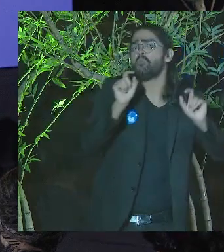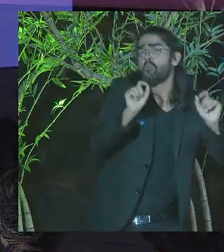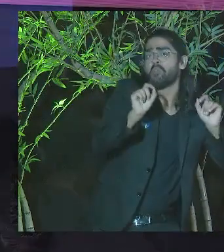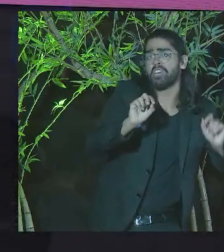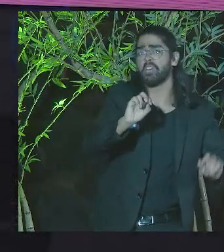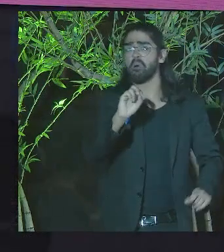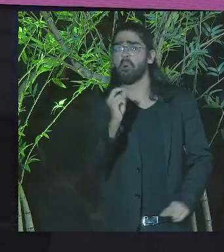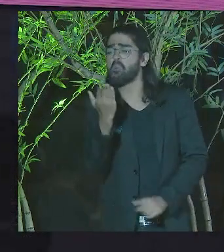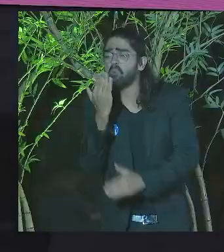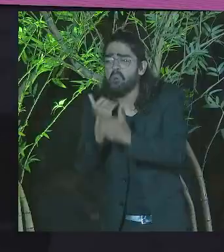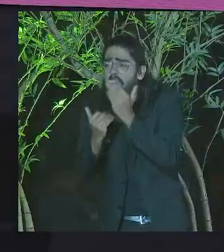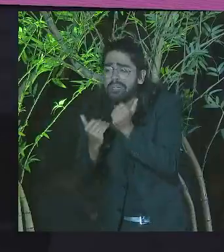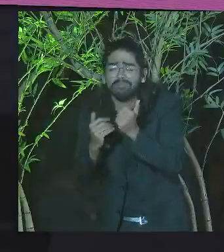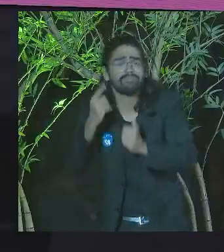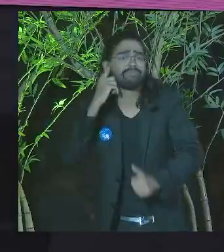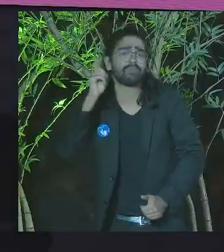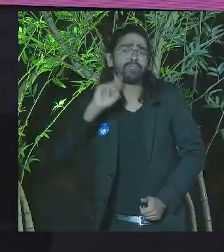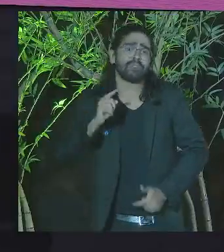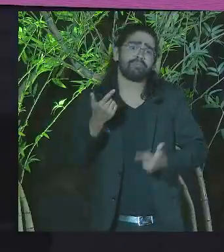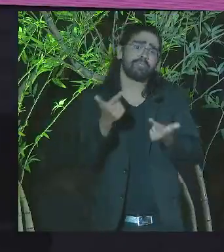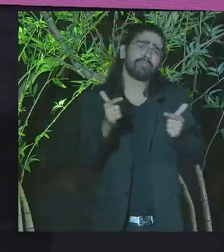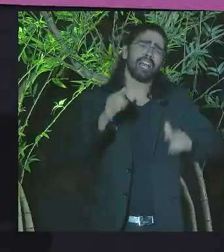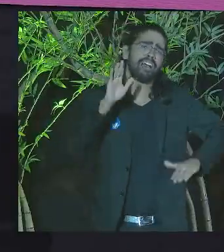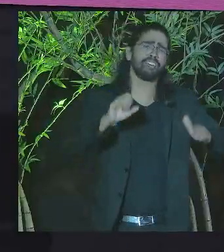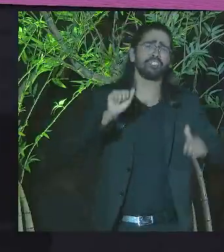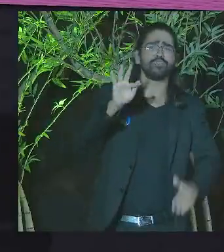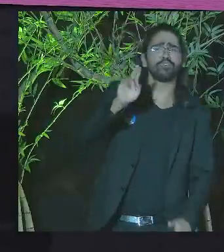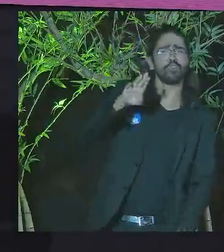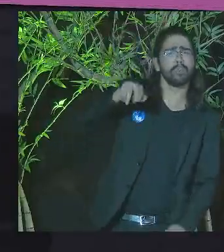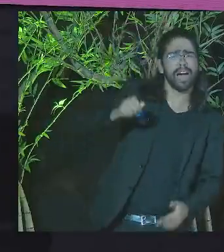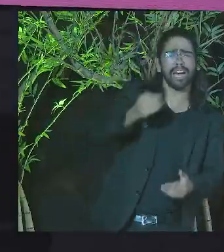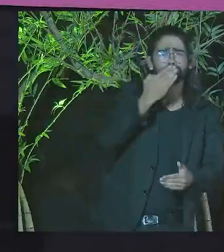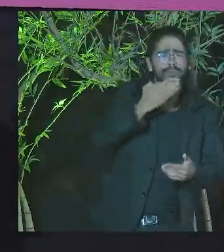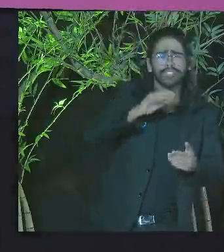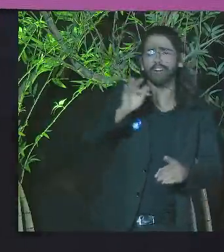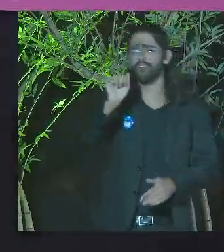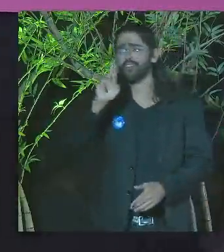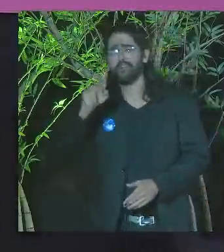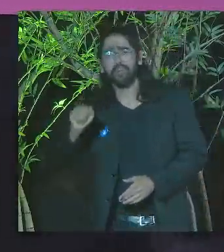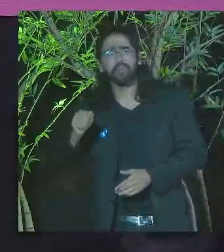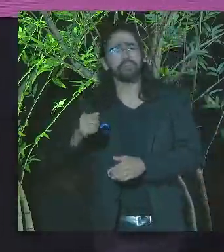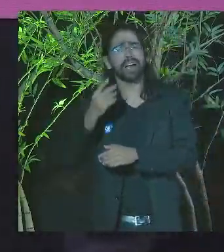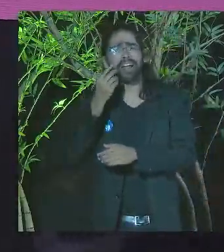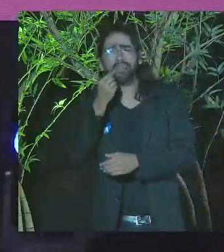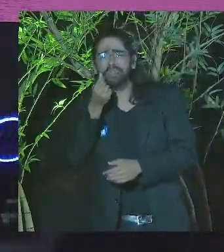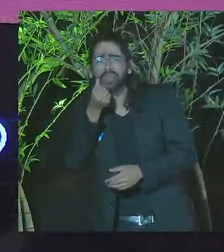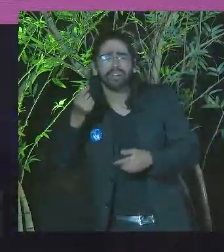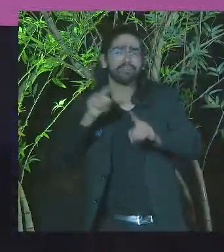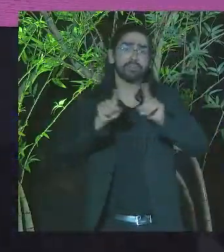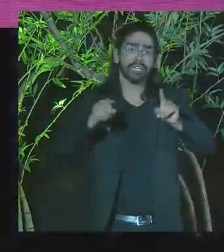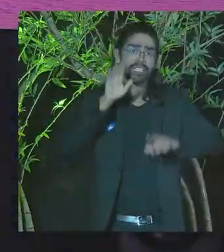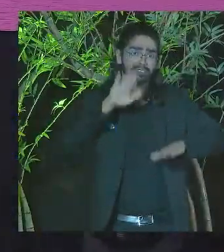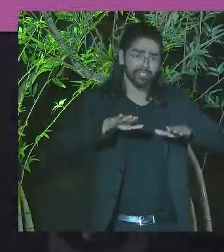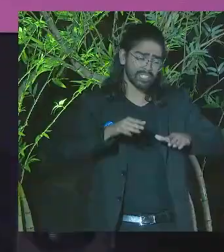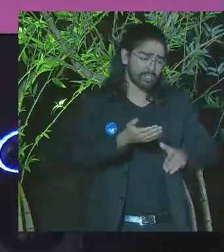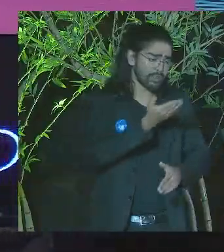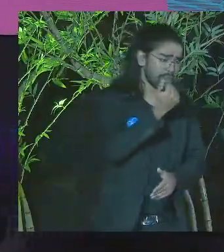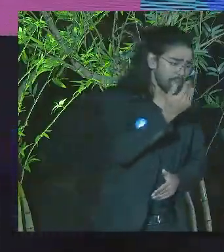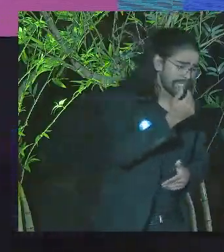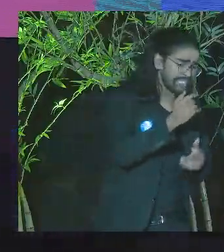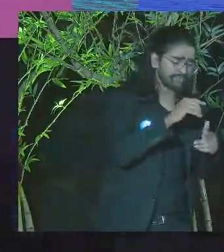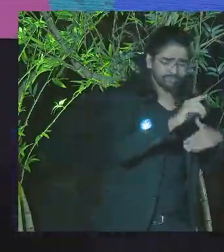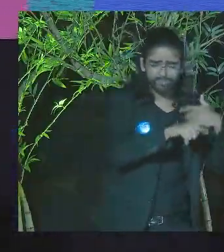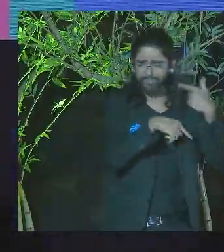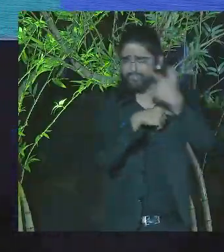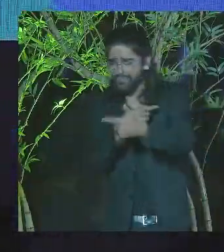ia comer. Muitas vezes era um fubá com sal, fubá com açúcar, mas durante o intervalo entre uma refeição e outra, e